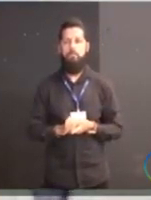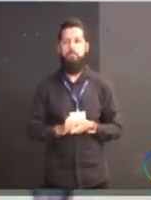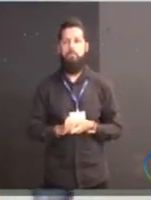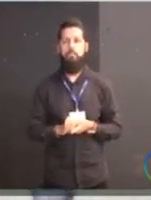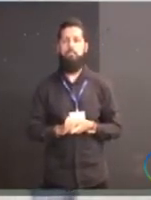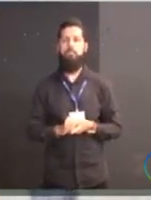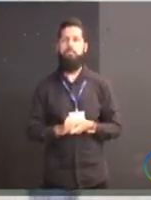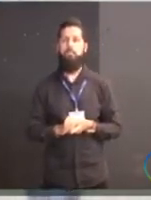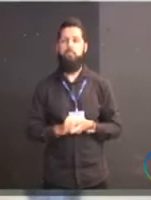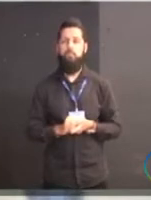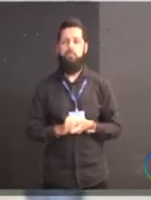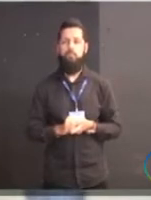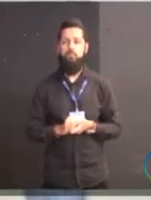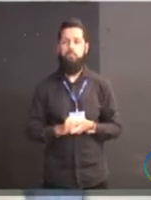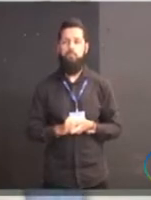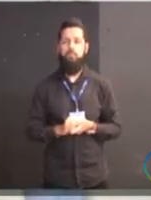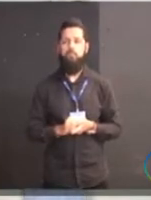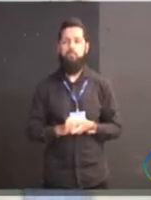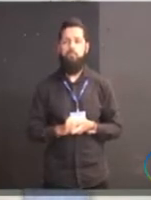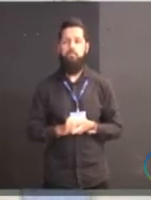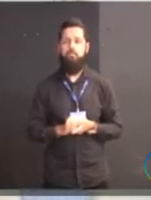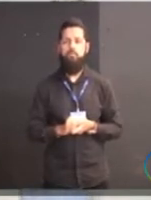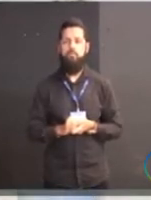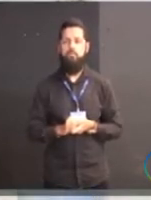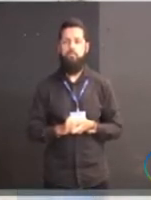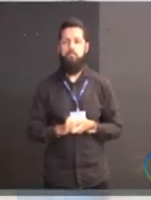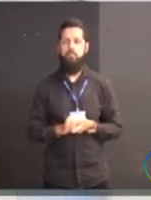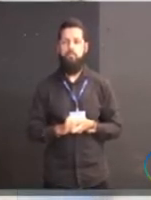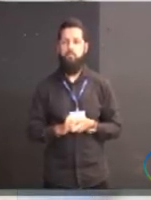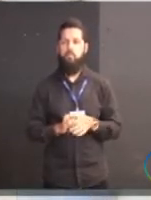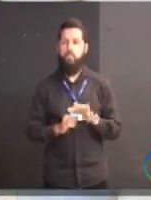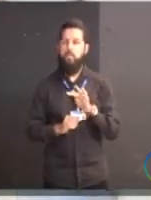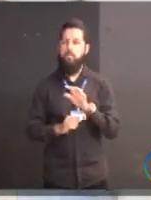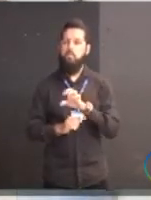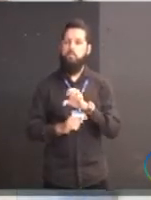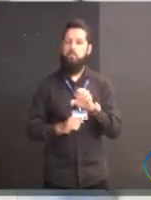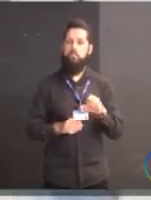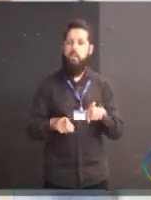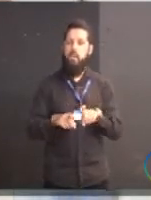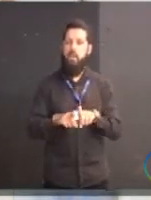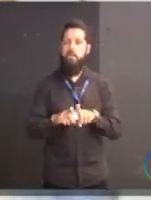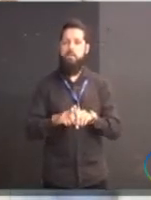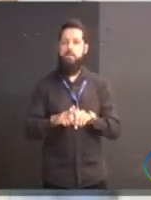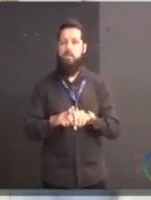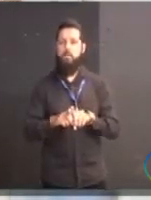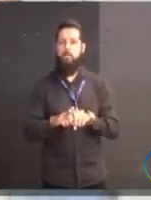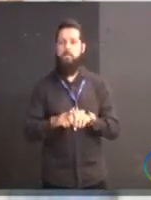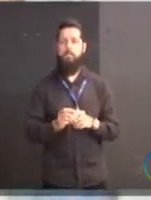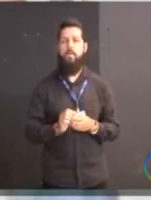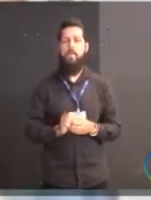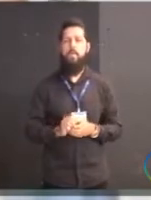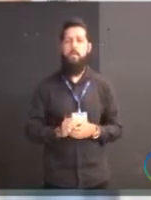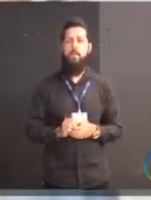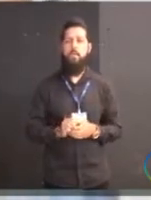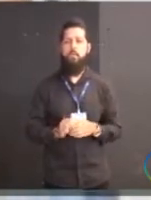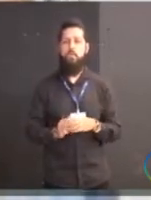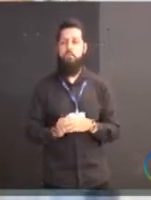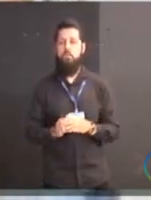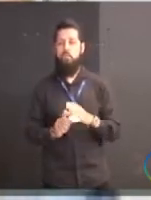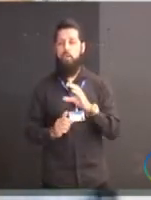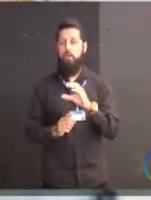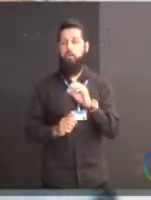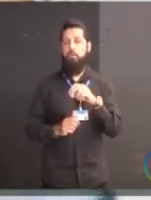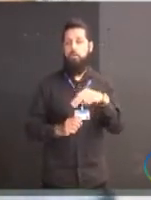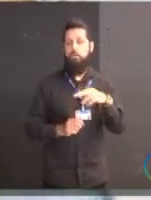legendas em matéria de conclamação ao Espírito de Jesus, mas sem vida. E